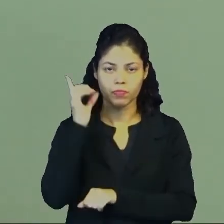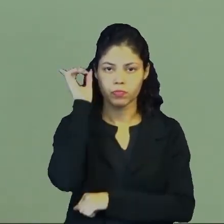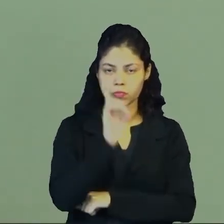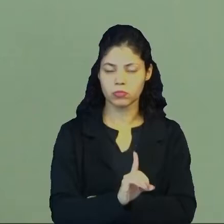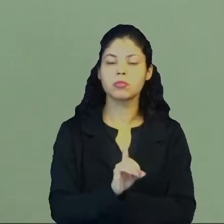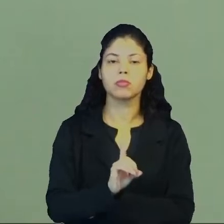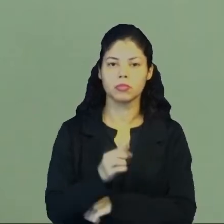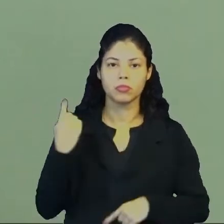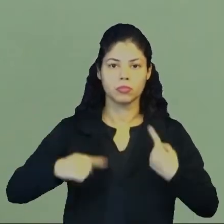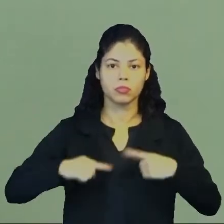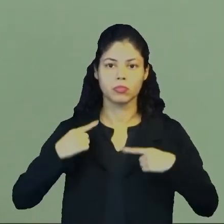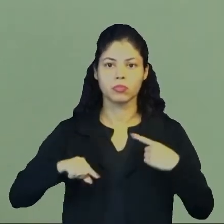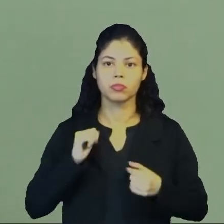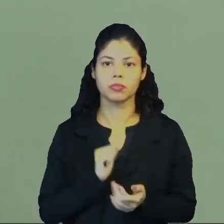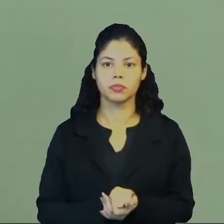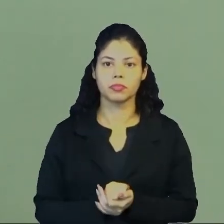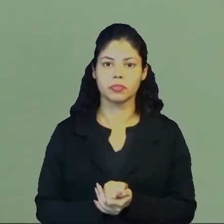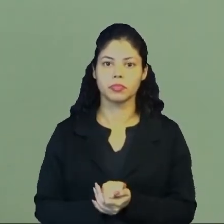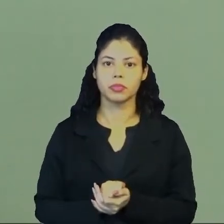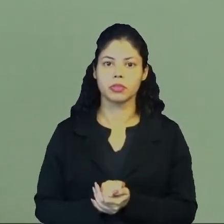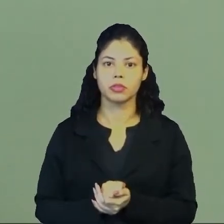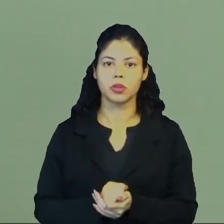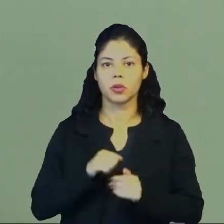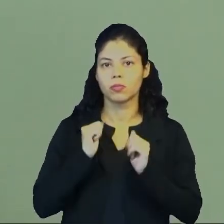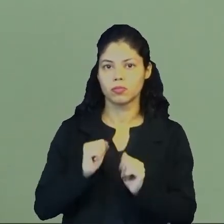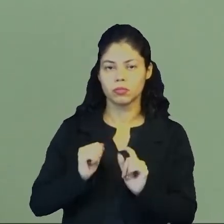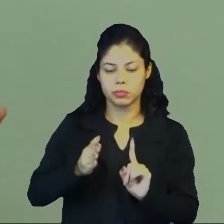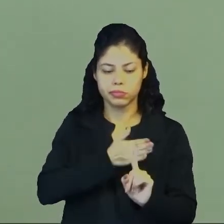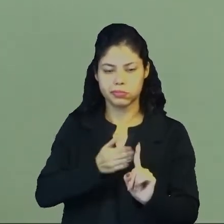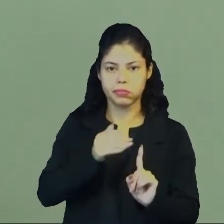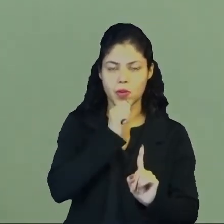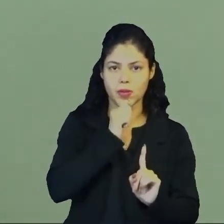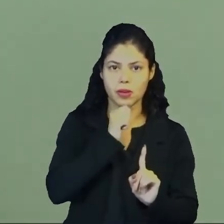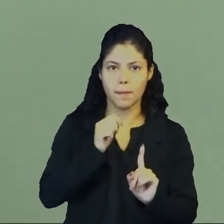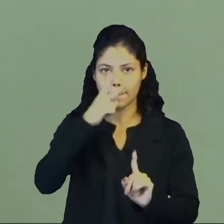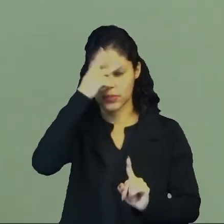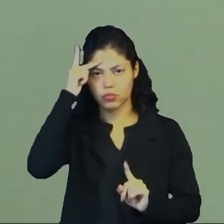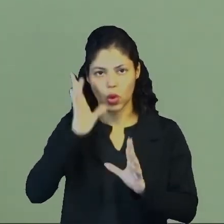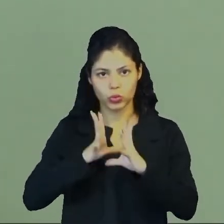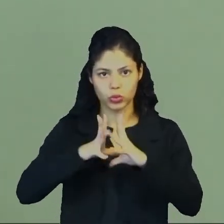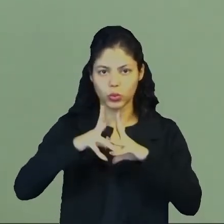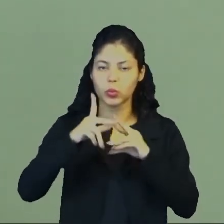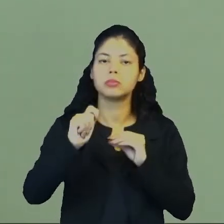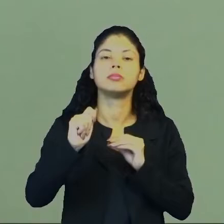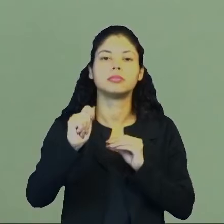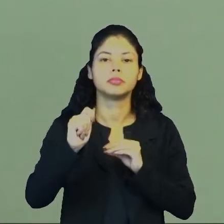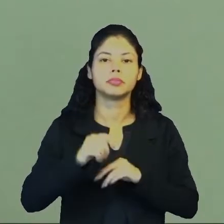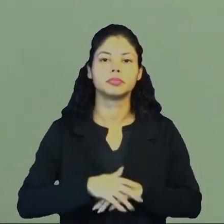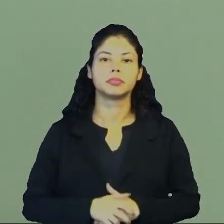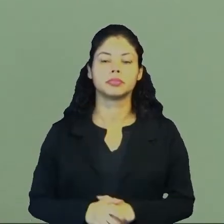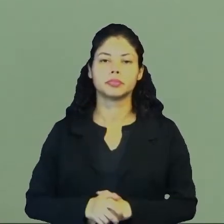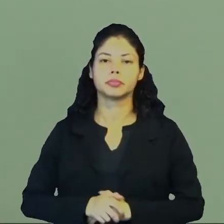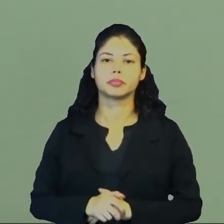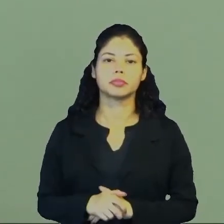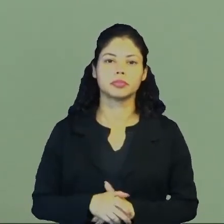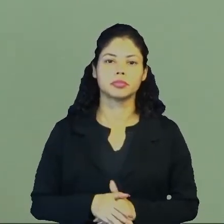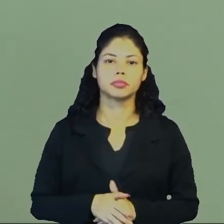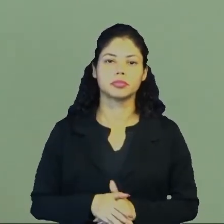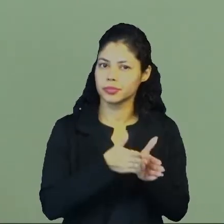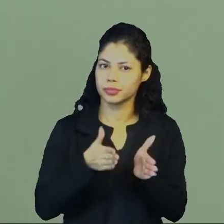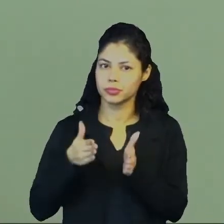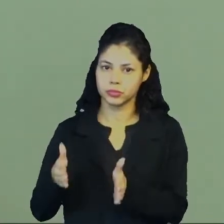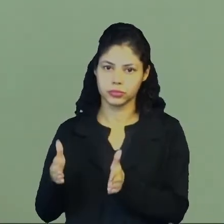né, a censura, né, legalizada a tortura, a gente tem milhões de desaparecidos. É uma